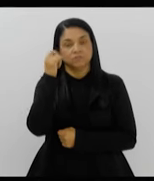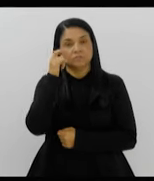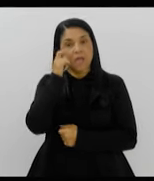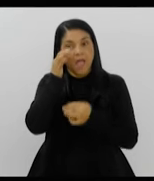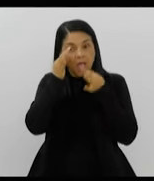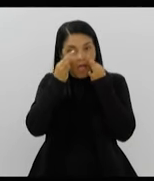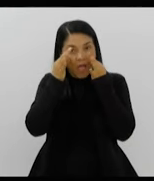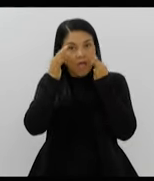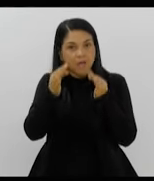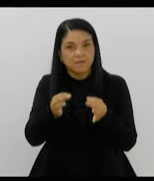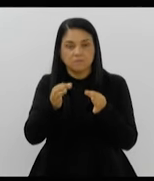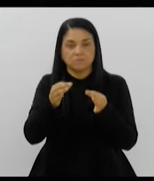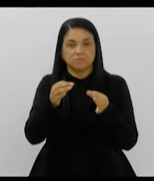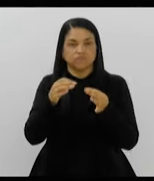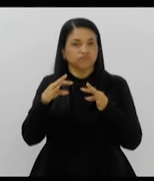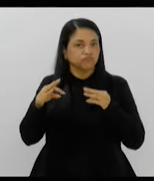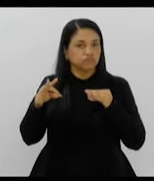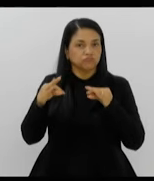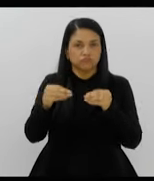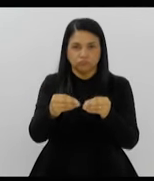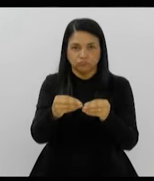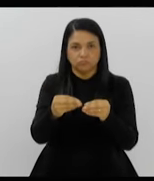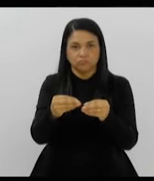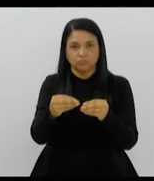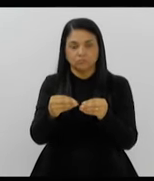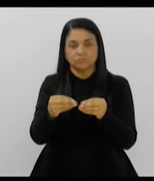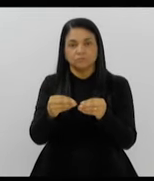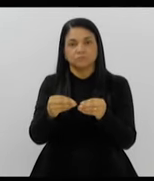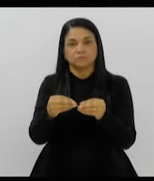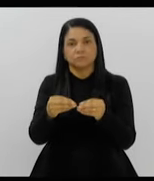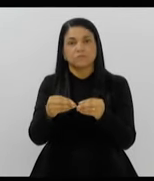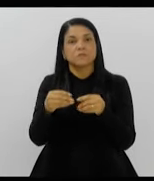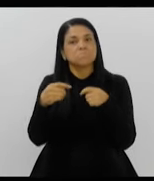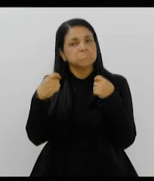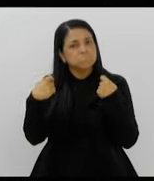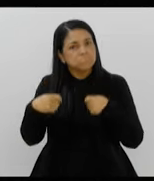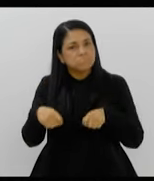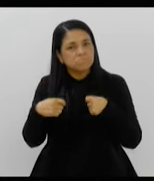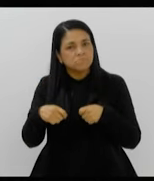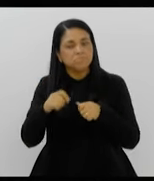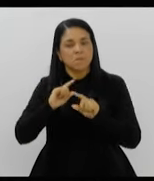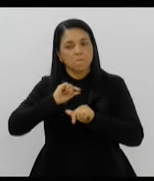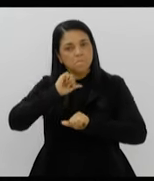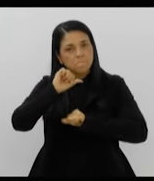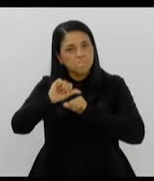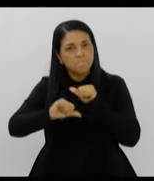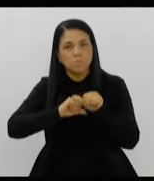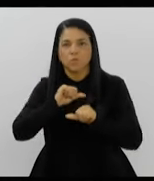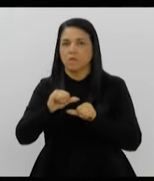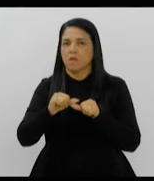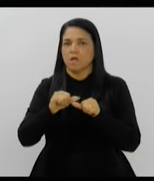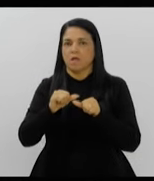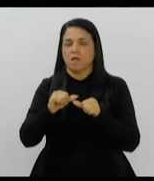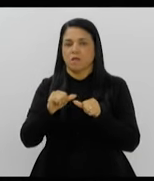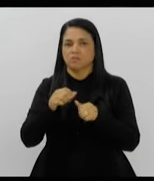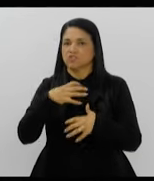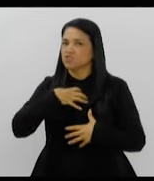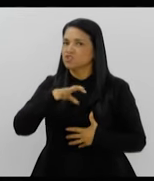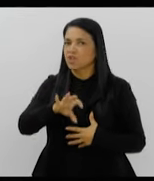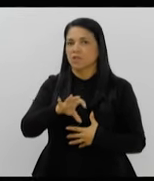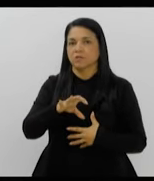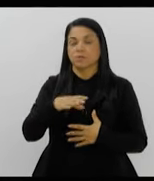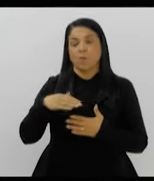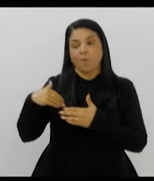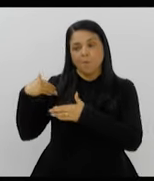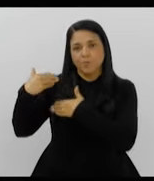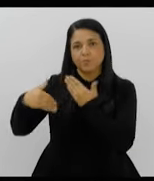de todos aqui para que a gente possa virar essa página e que o processo eleitoral,